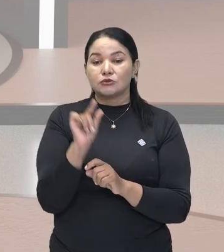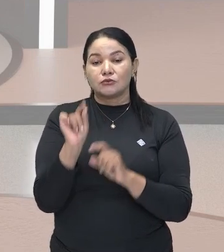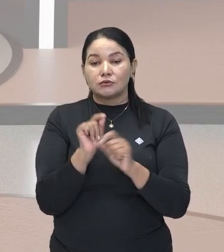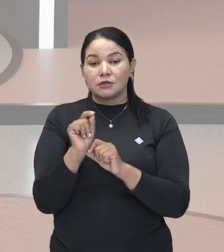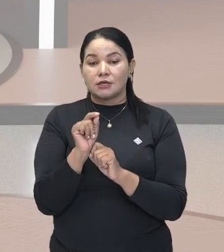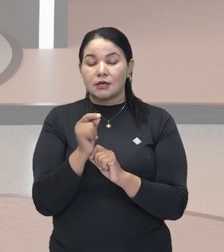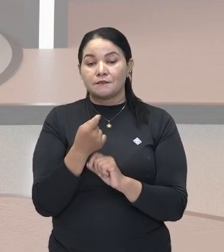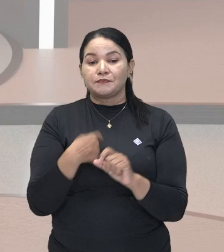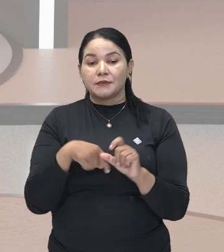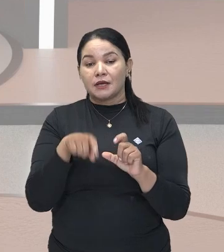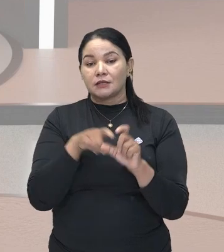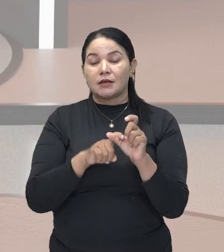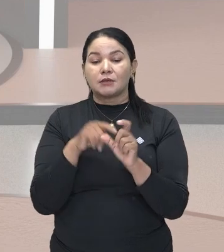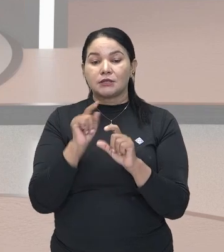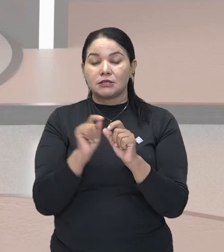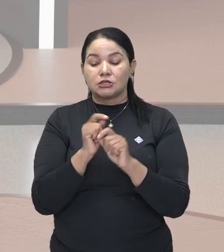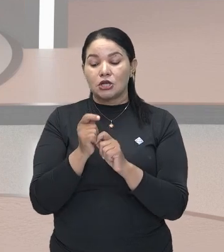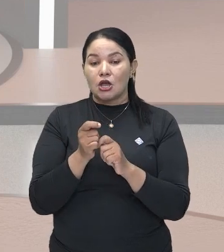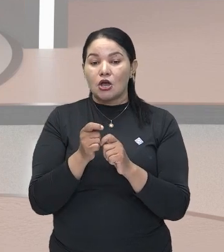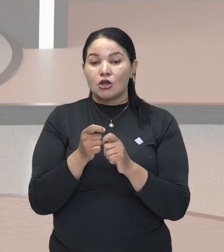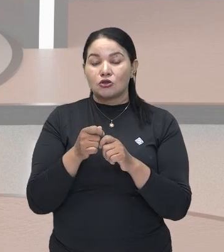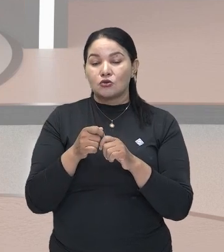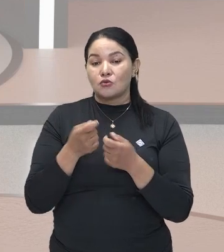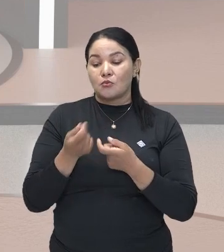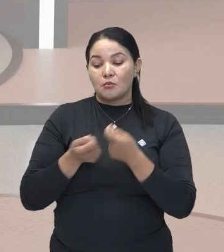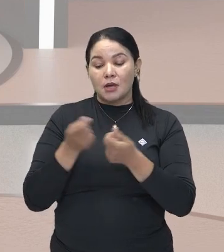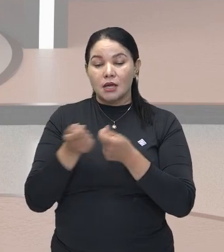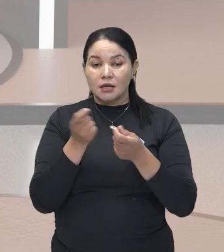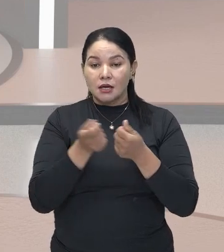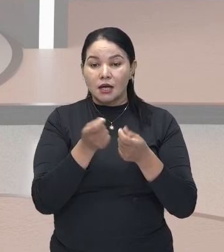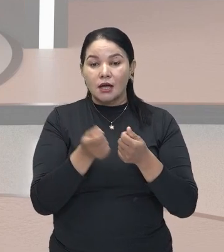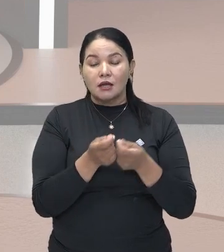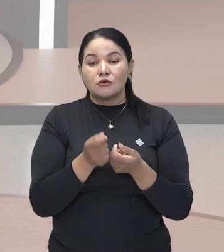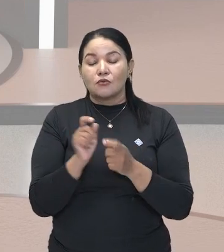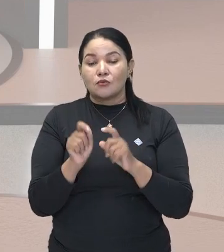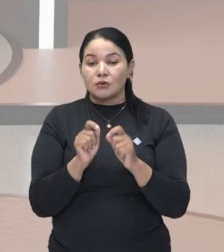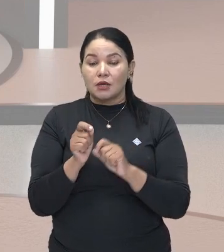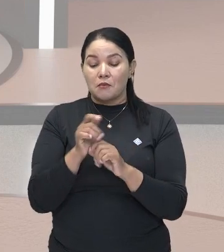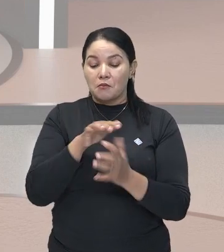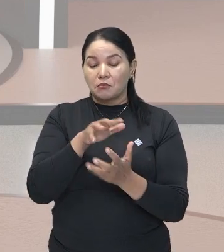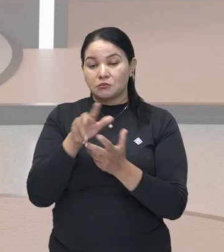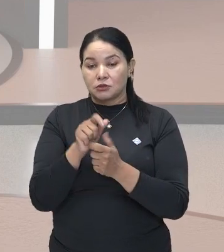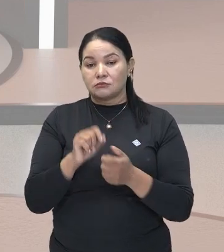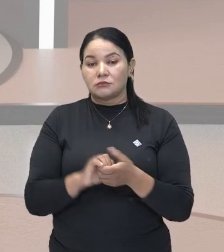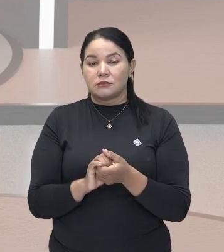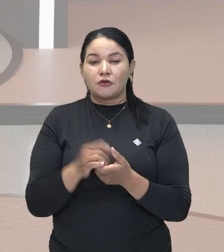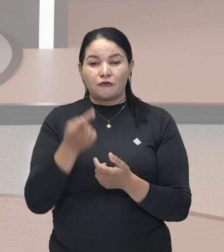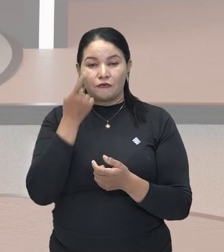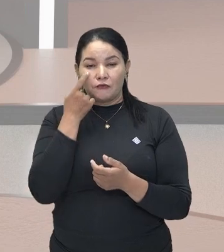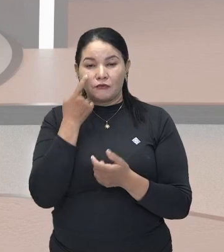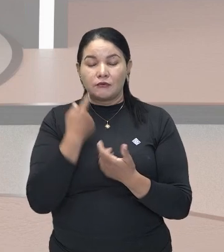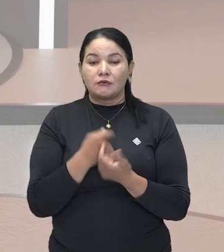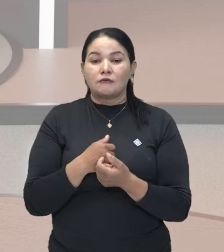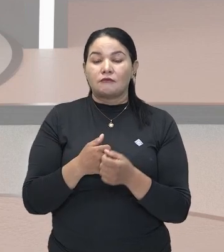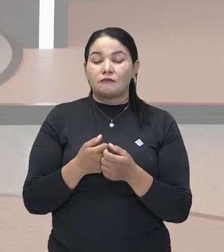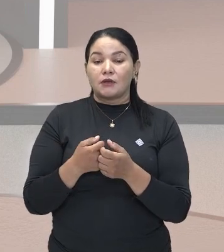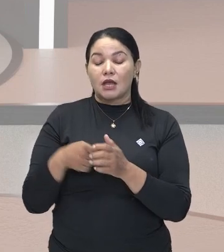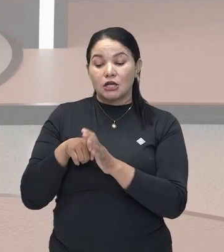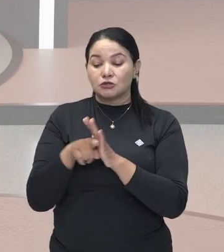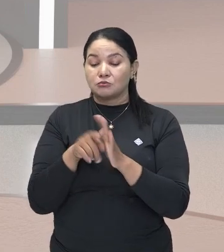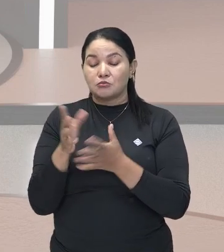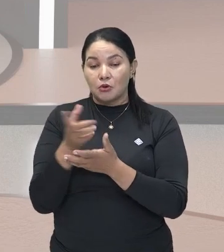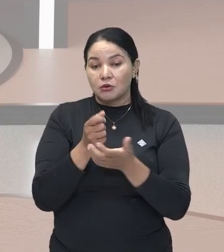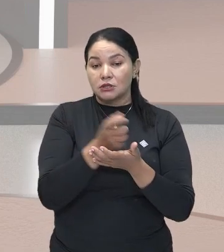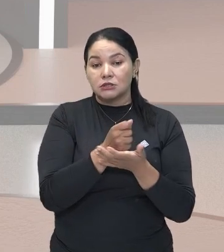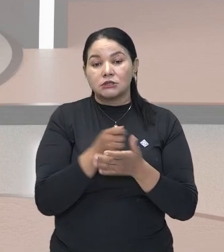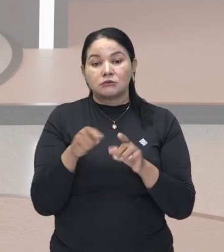no mercado mundial, tá? Então, a gente observa aí a importância dessa exploração do xisto, que também vai servir